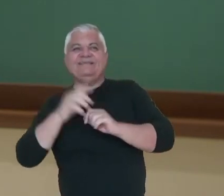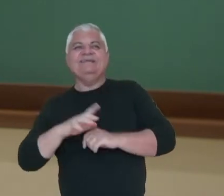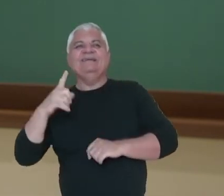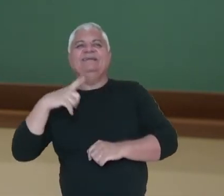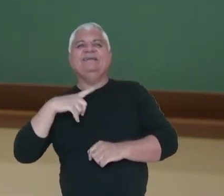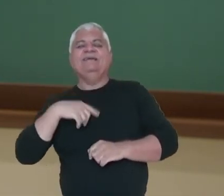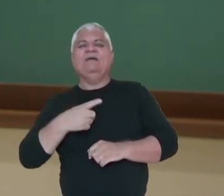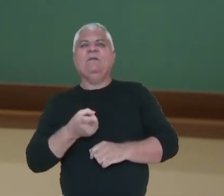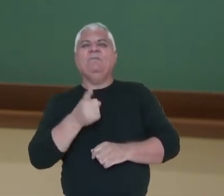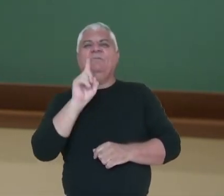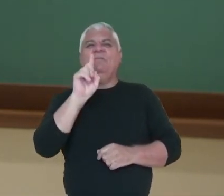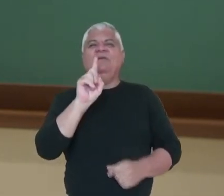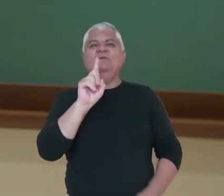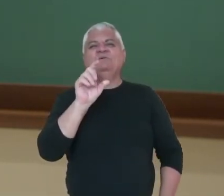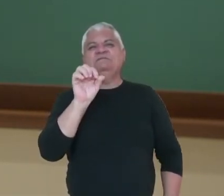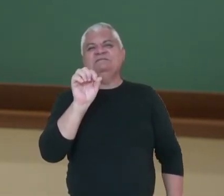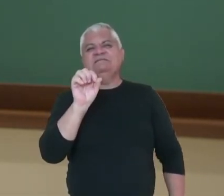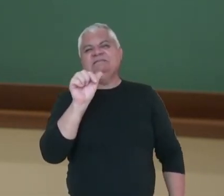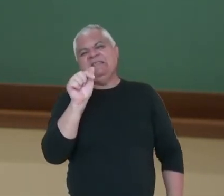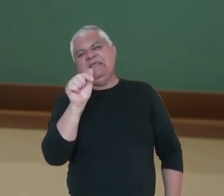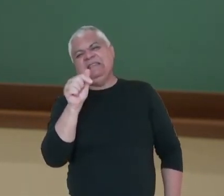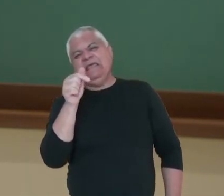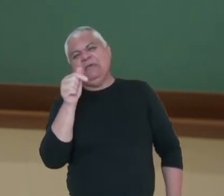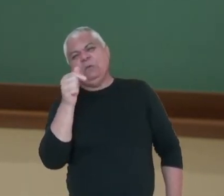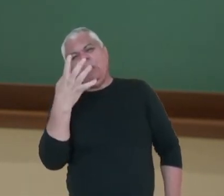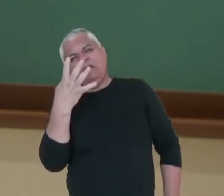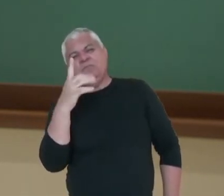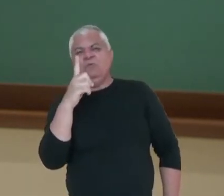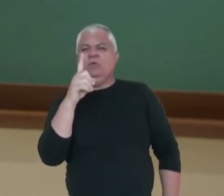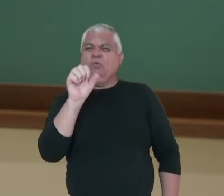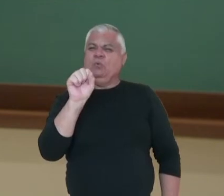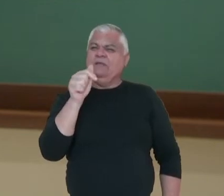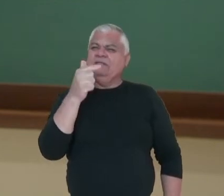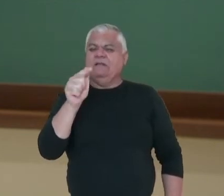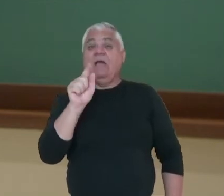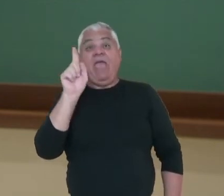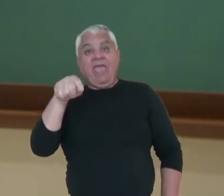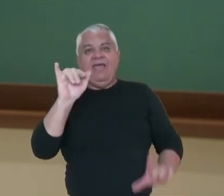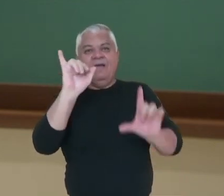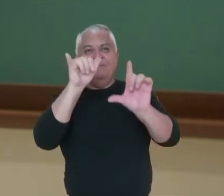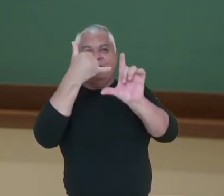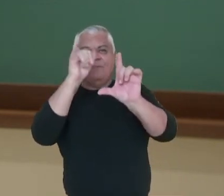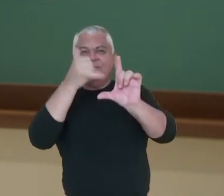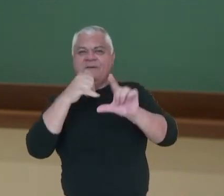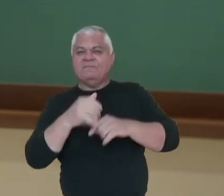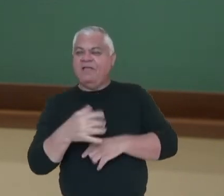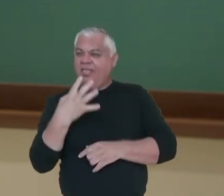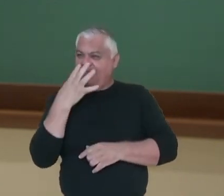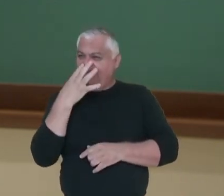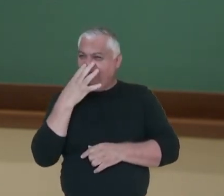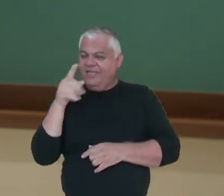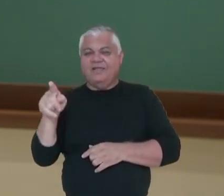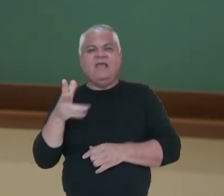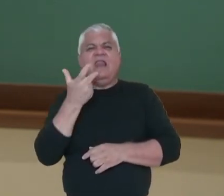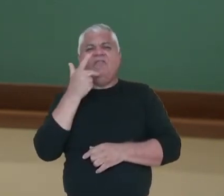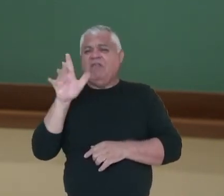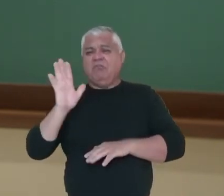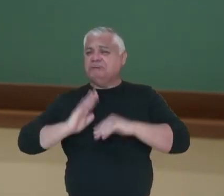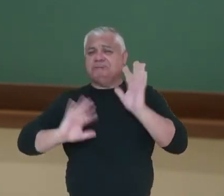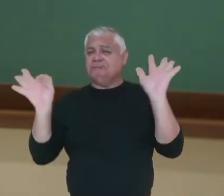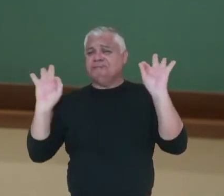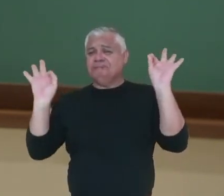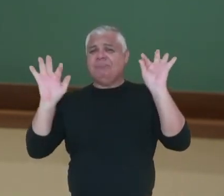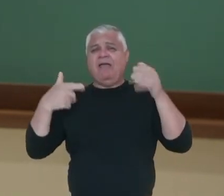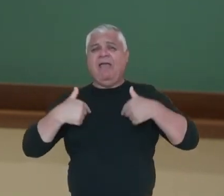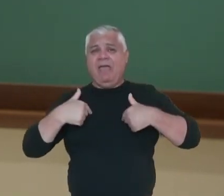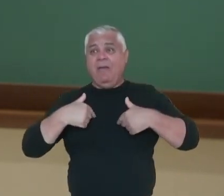dele em 1874. Aqui ele já tem a cara do impressionismo. Ele não se considerava impressionista. Ele dizia que era amigo do